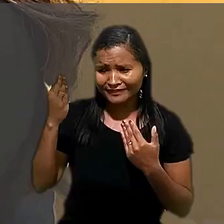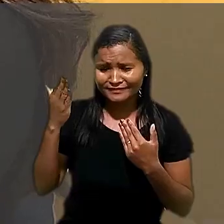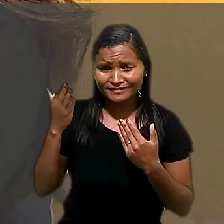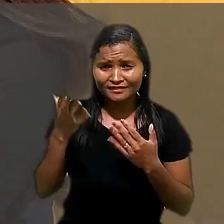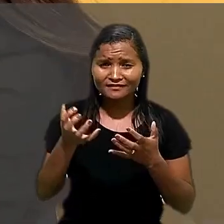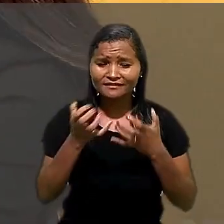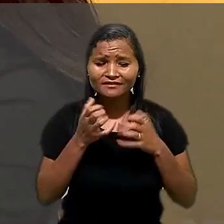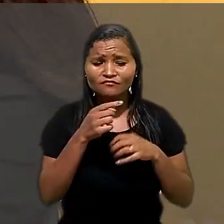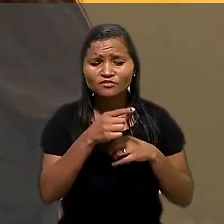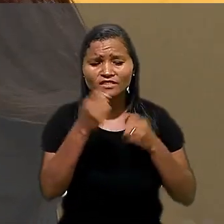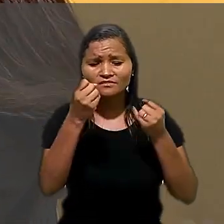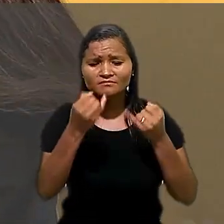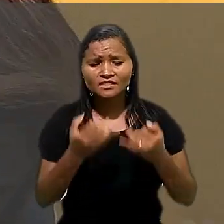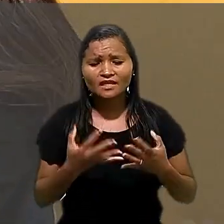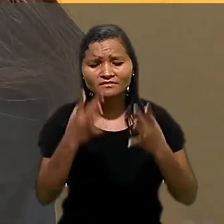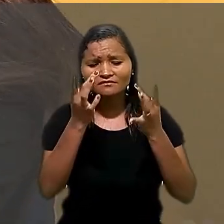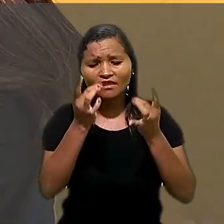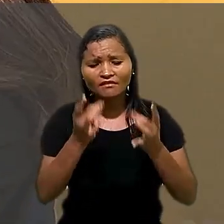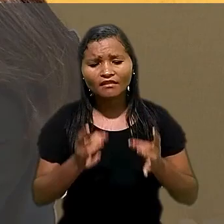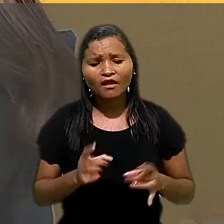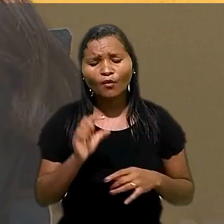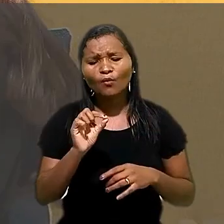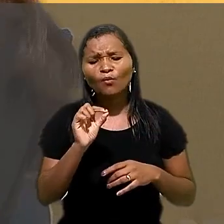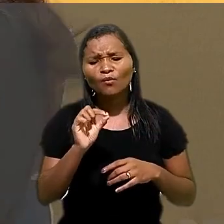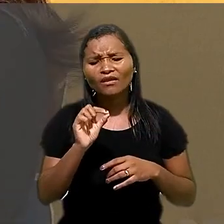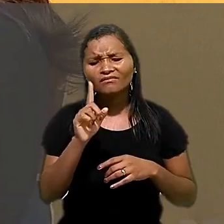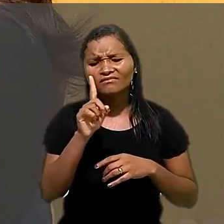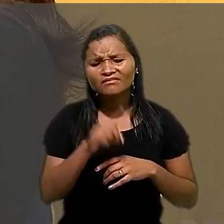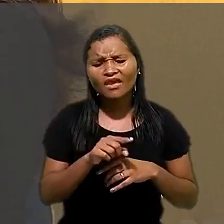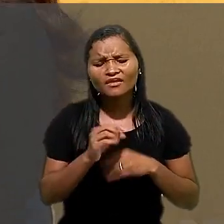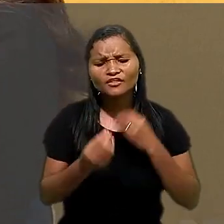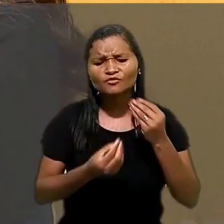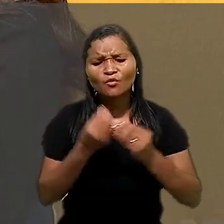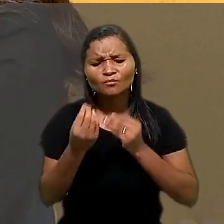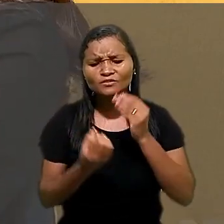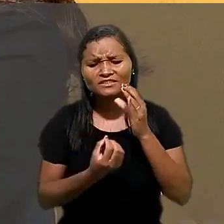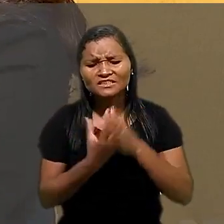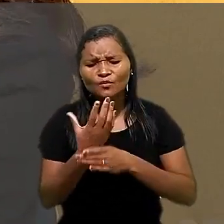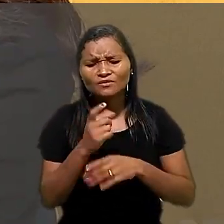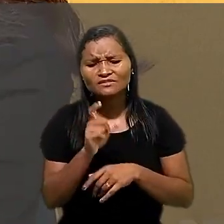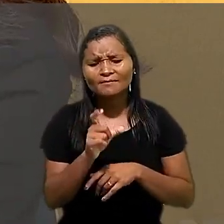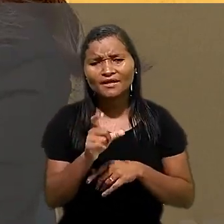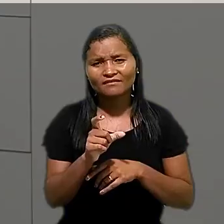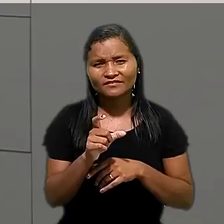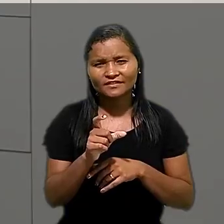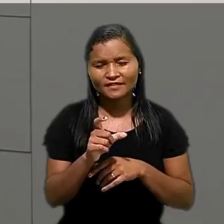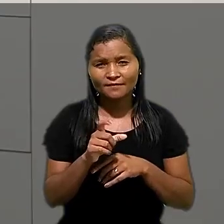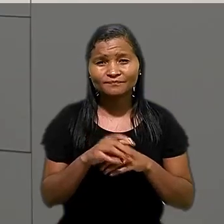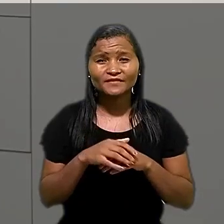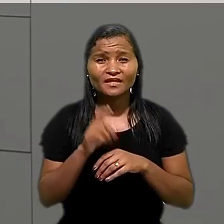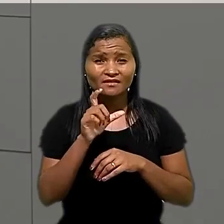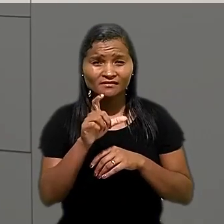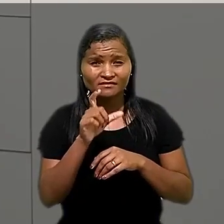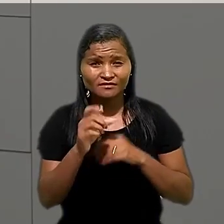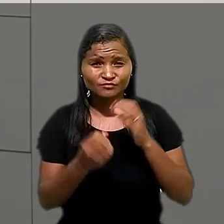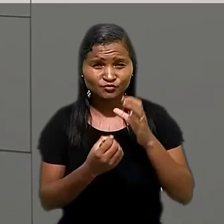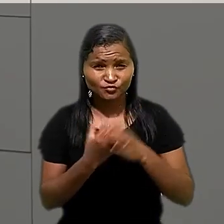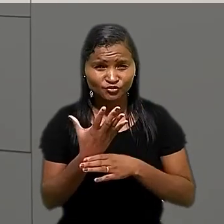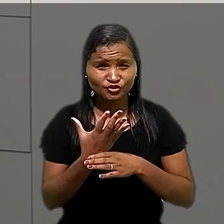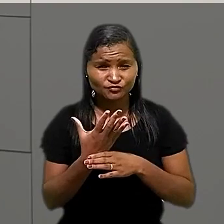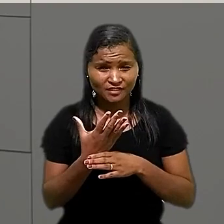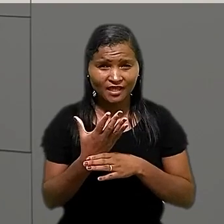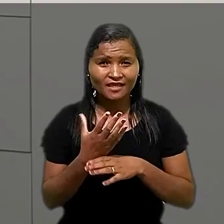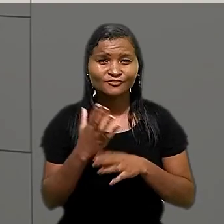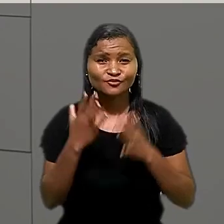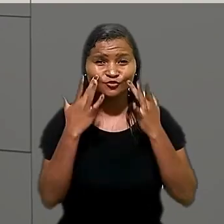queria que você explicasse com mais detalhes o que que é o guess Lite como é que surgiu esse termo bom termo surgiu de uma peça